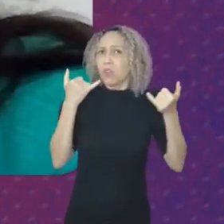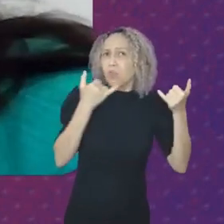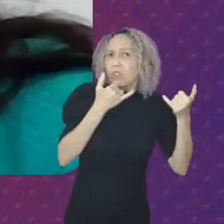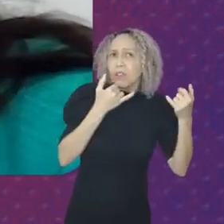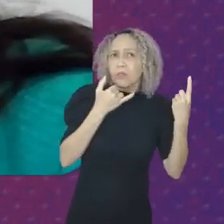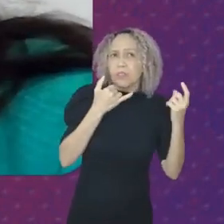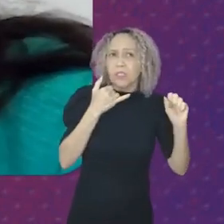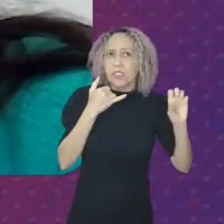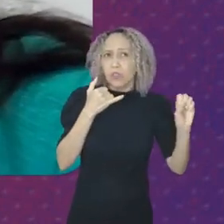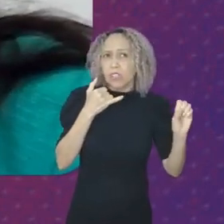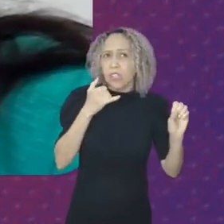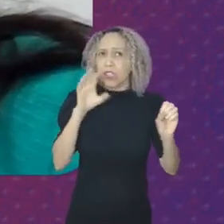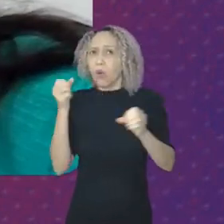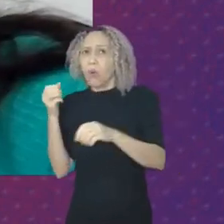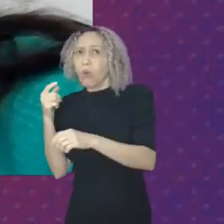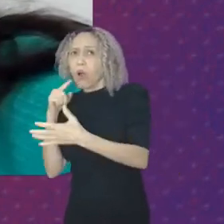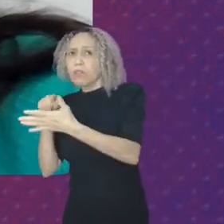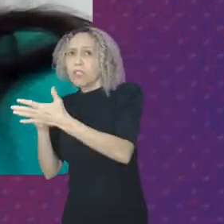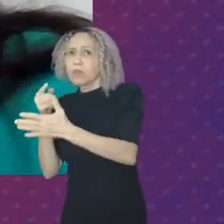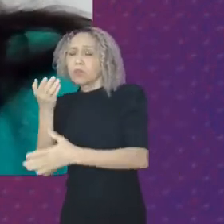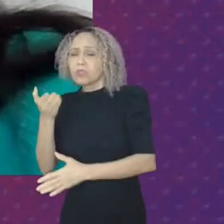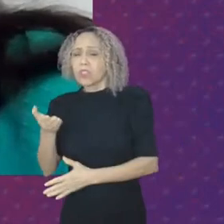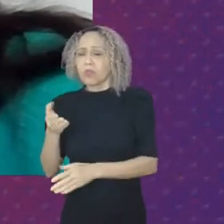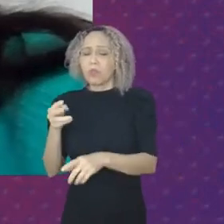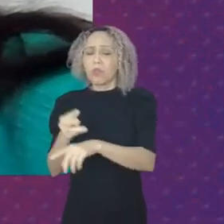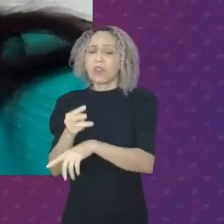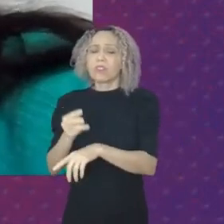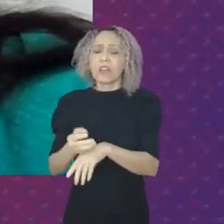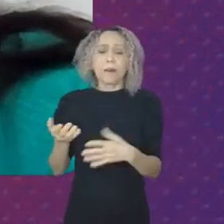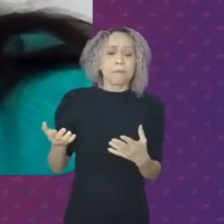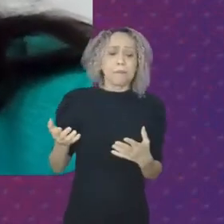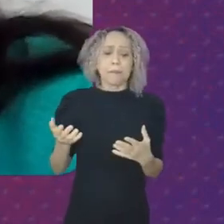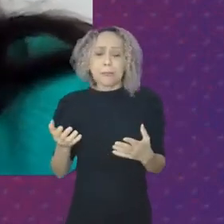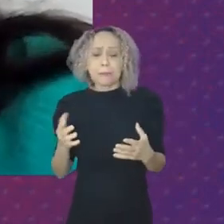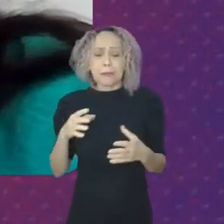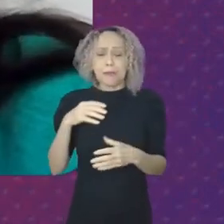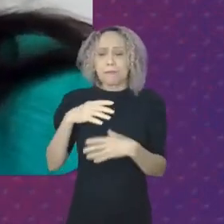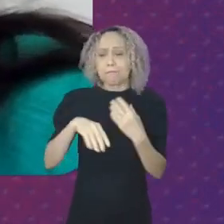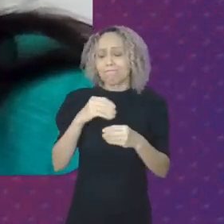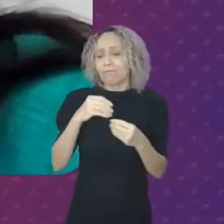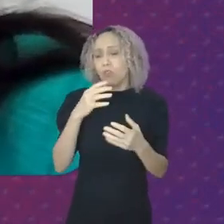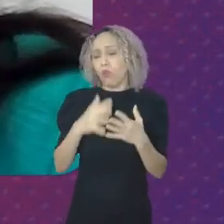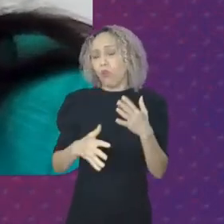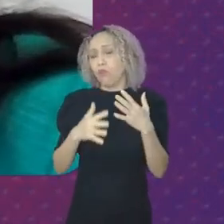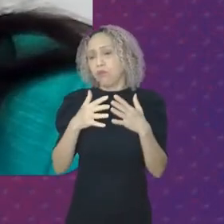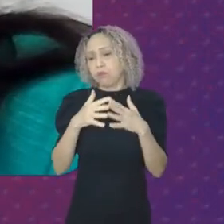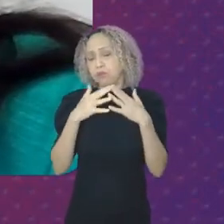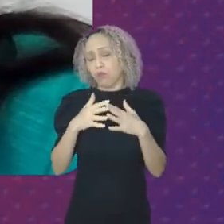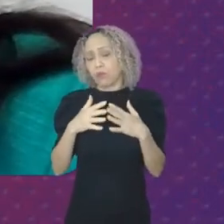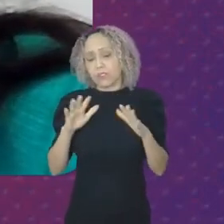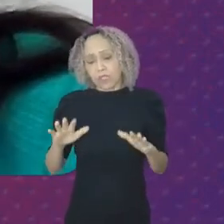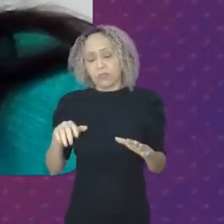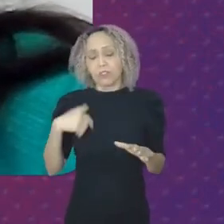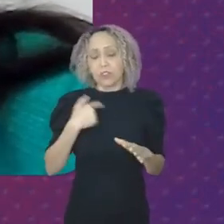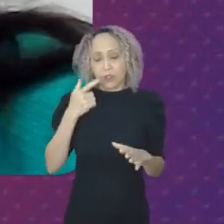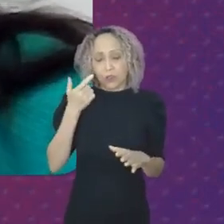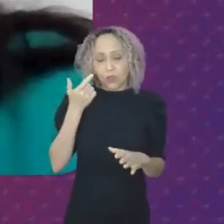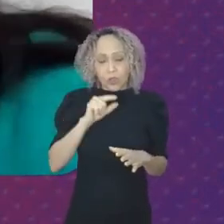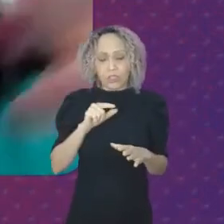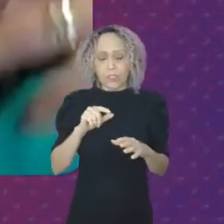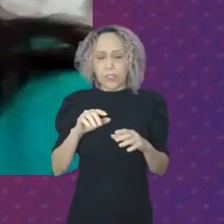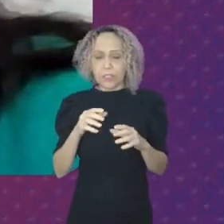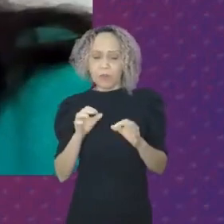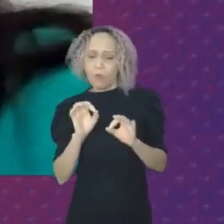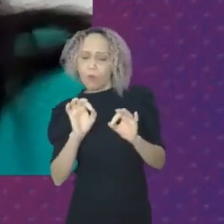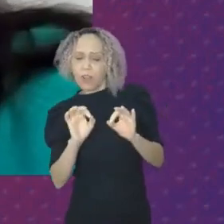de balizamento, essa falta de formulação dos dados, que foi implementada muito na gestão anterior, a gestão